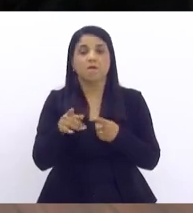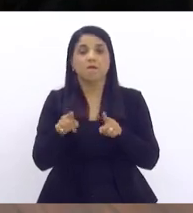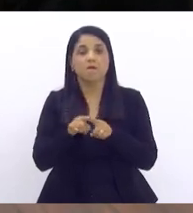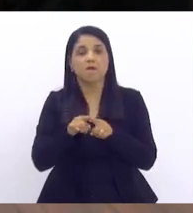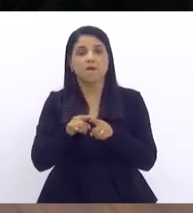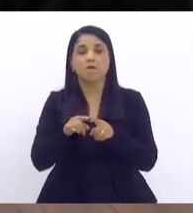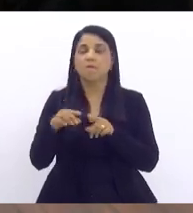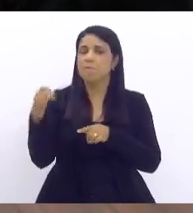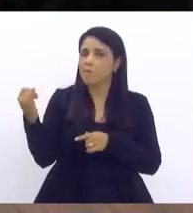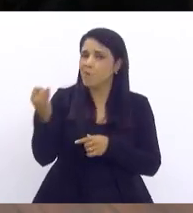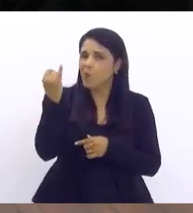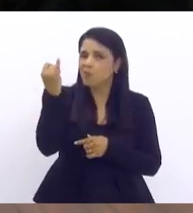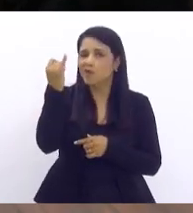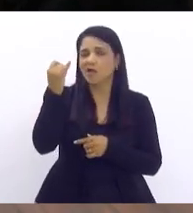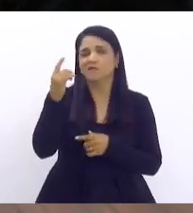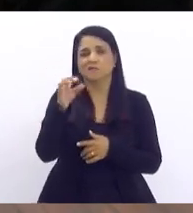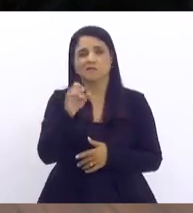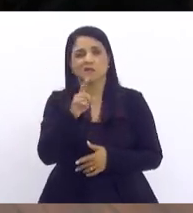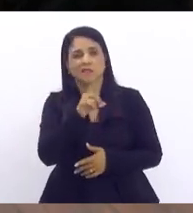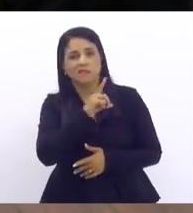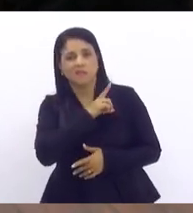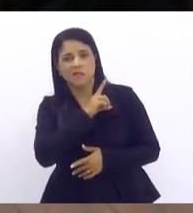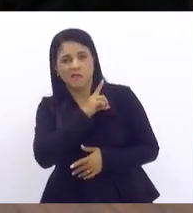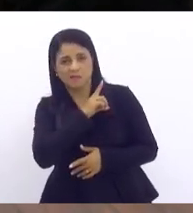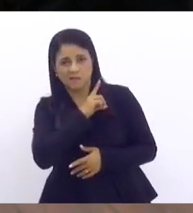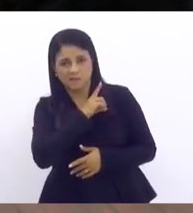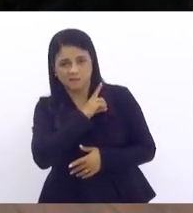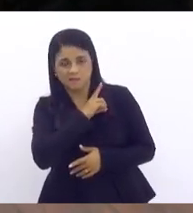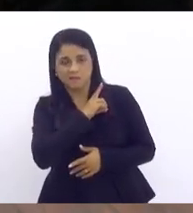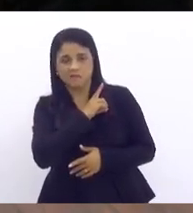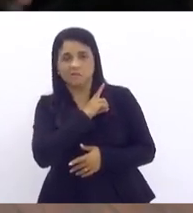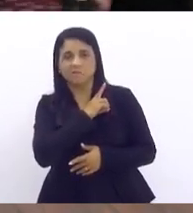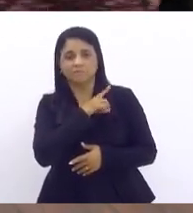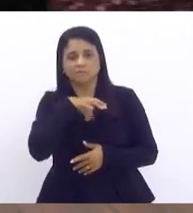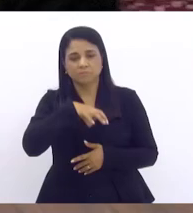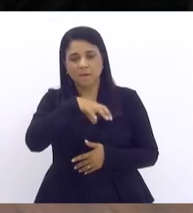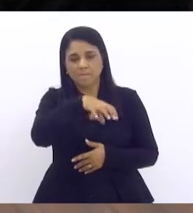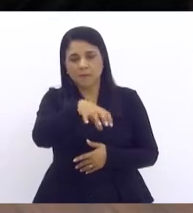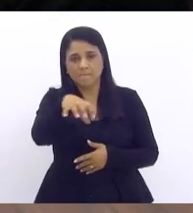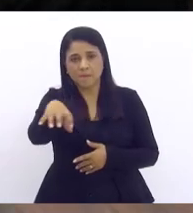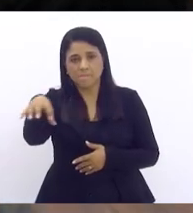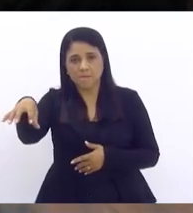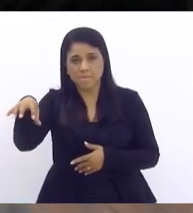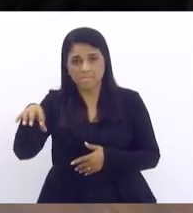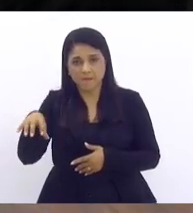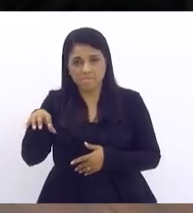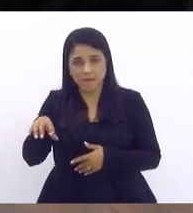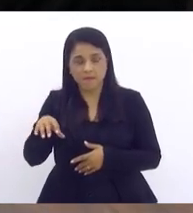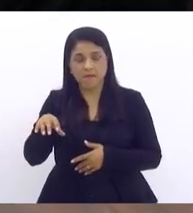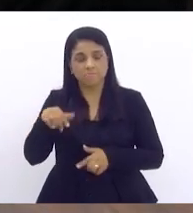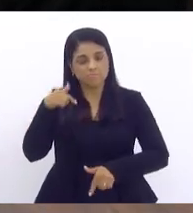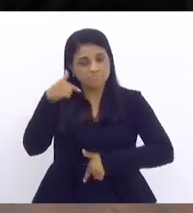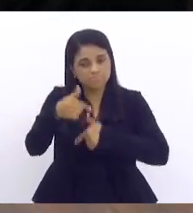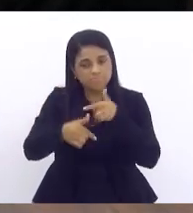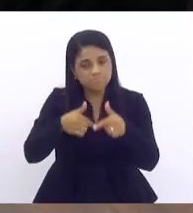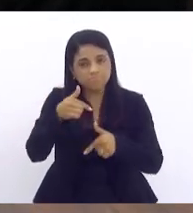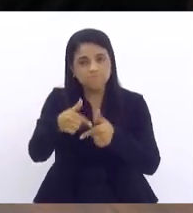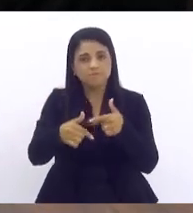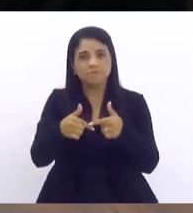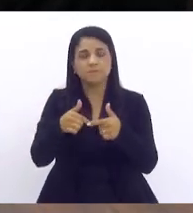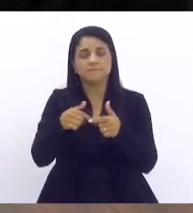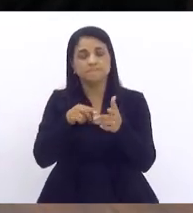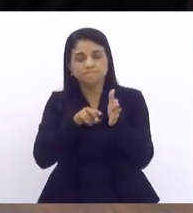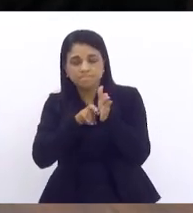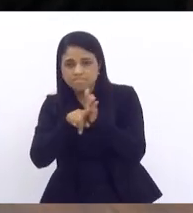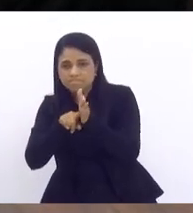essas DECRADES, essas delegacias, com essas disposições, principalmente para apurar os